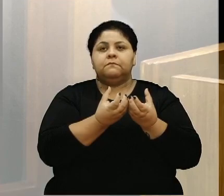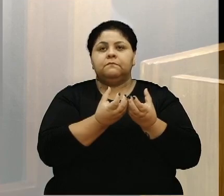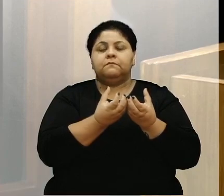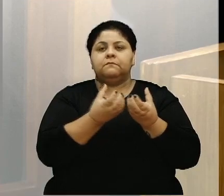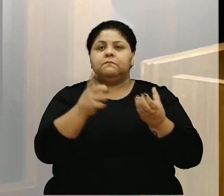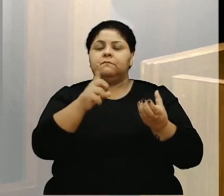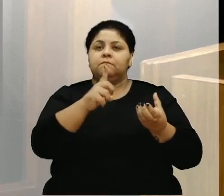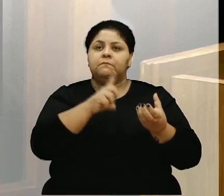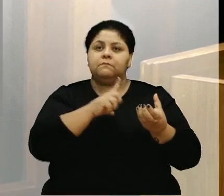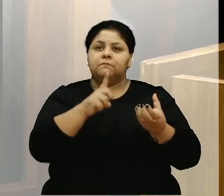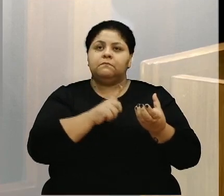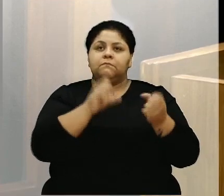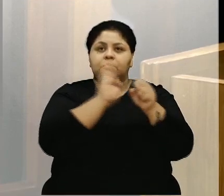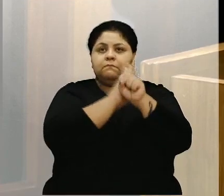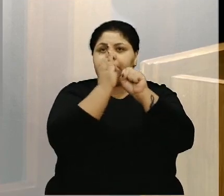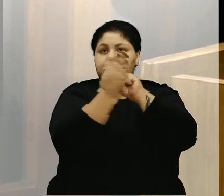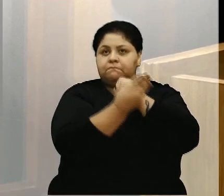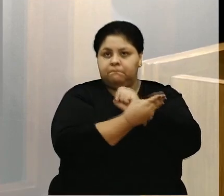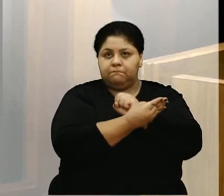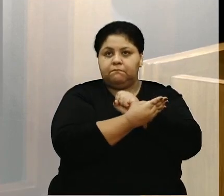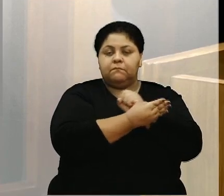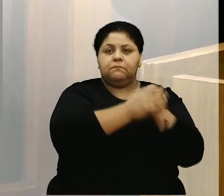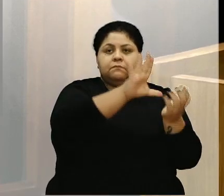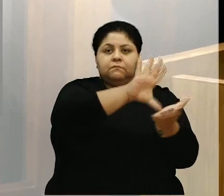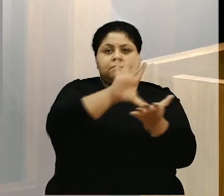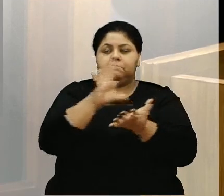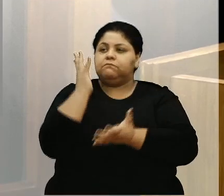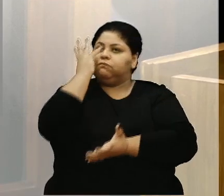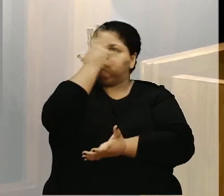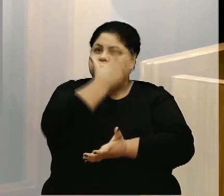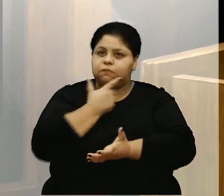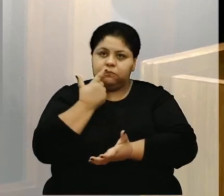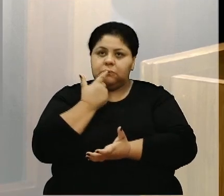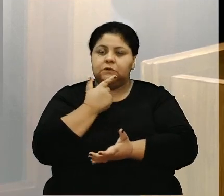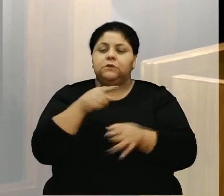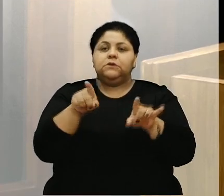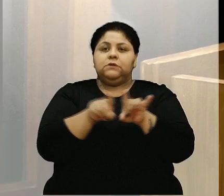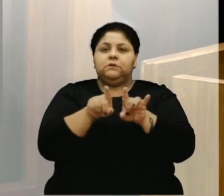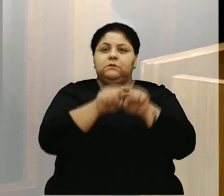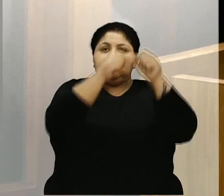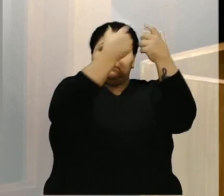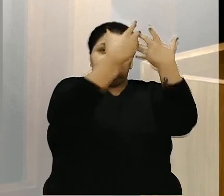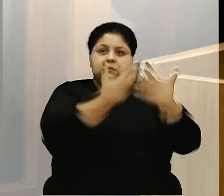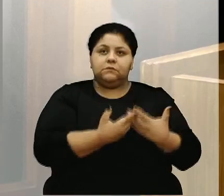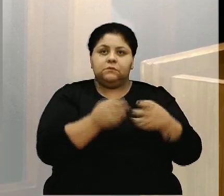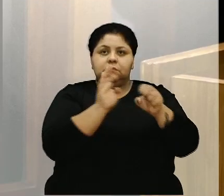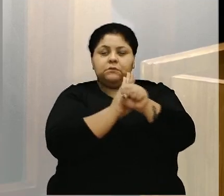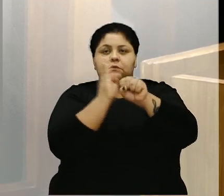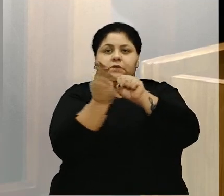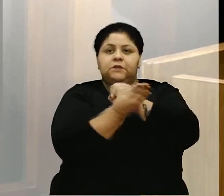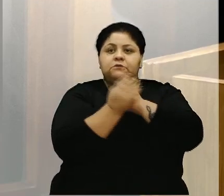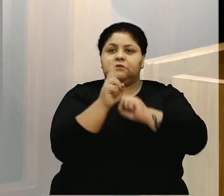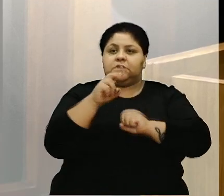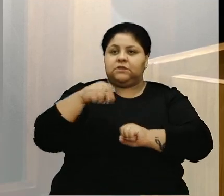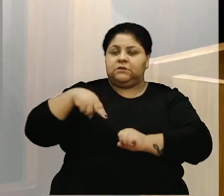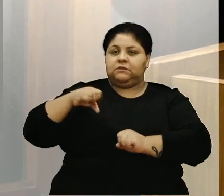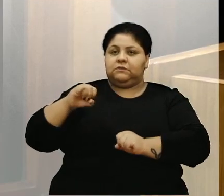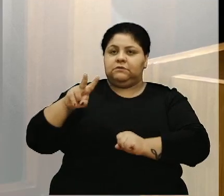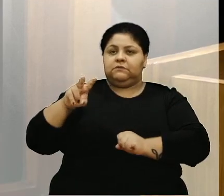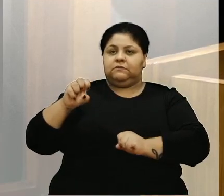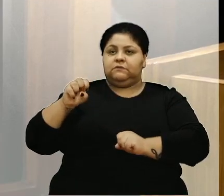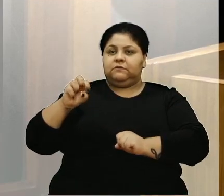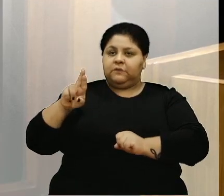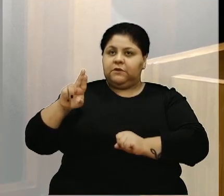tem nos bairros, onde tem essas praças lindas. Também não deixo de relatar a praça do bairro Universitário. Olha que praça linda tem